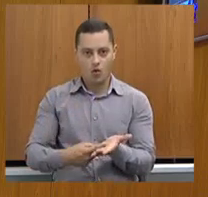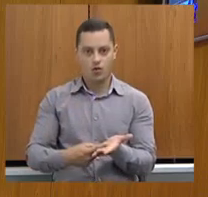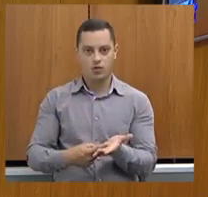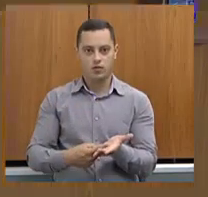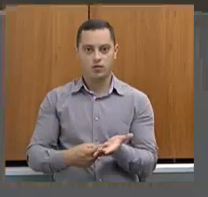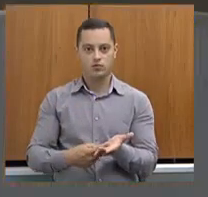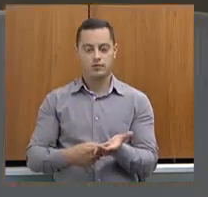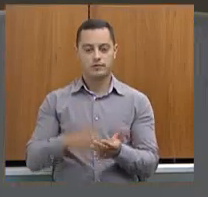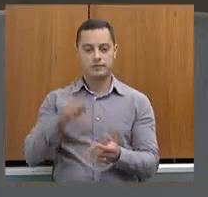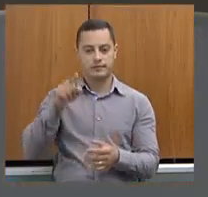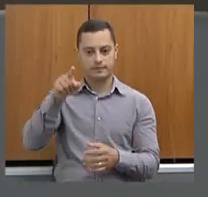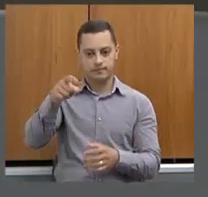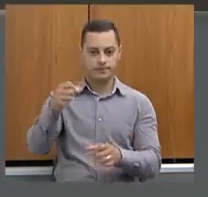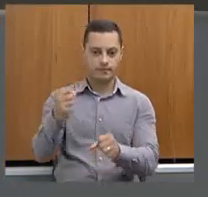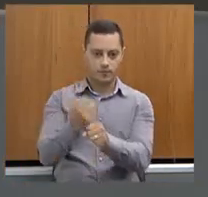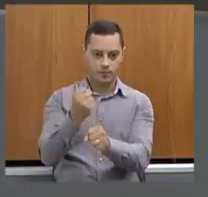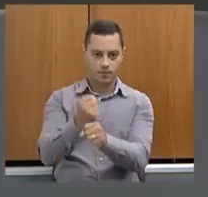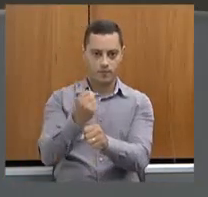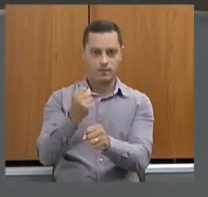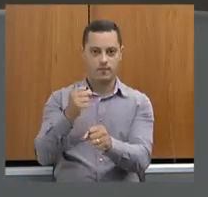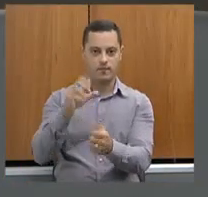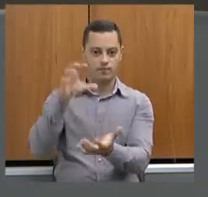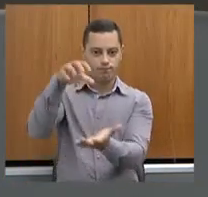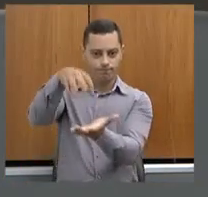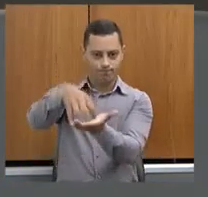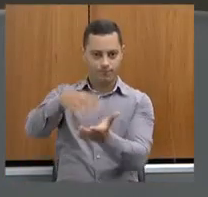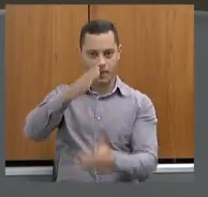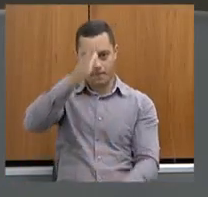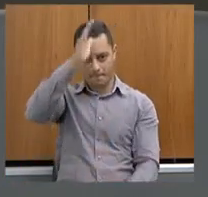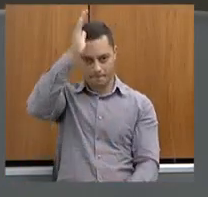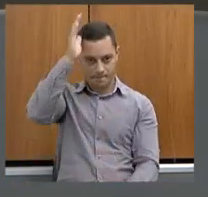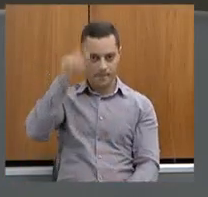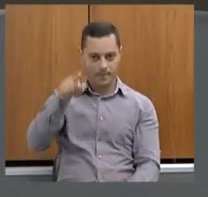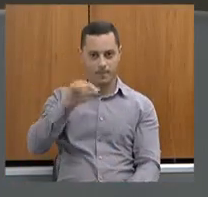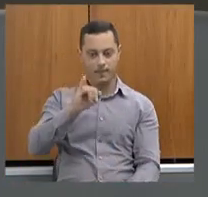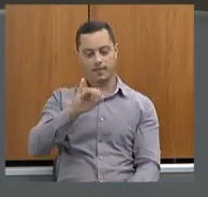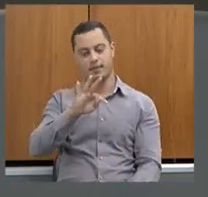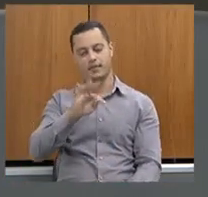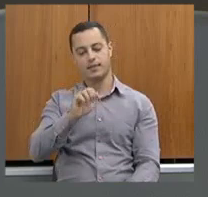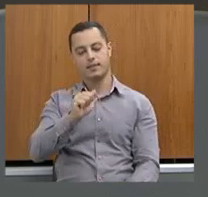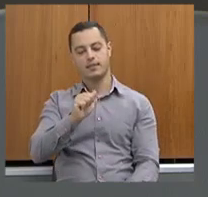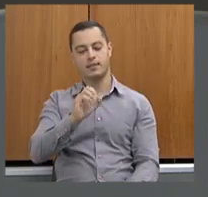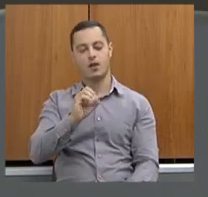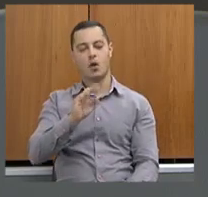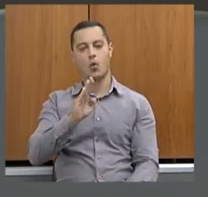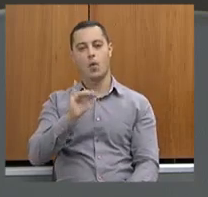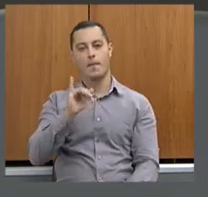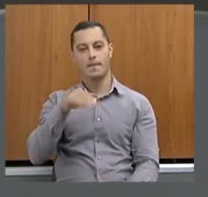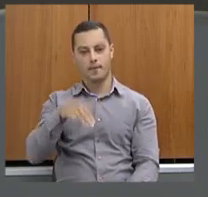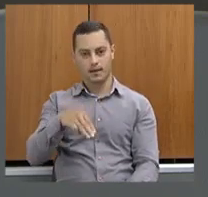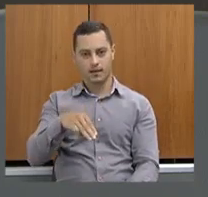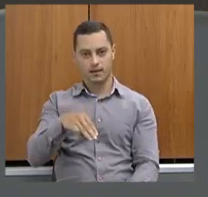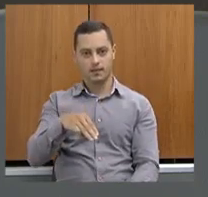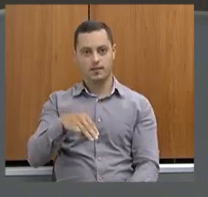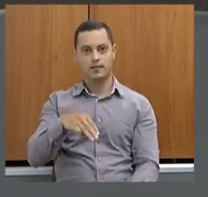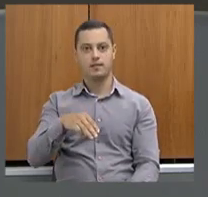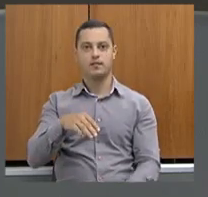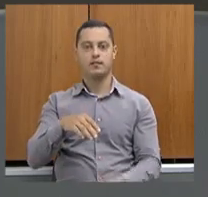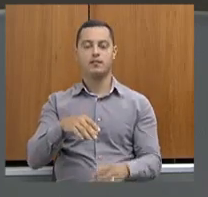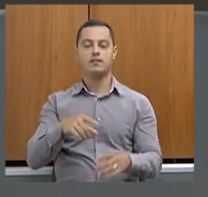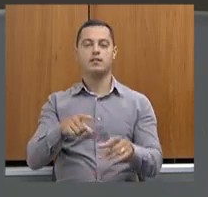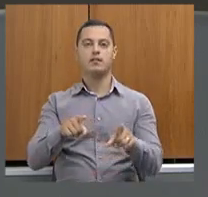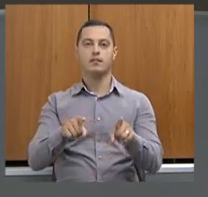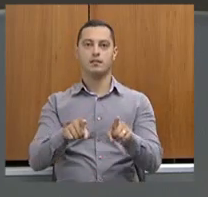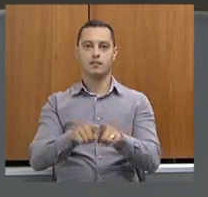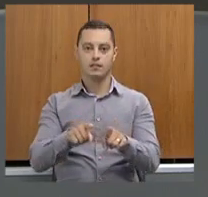em Itaobim com a permanência em todas essas outras unidades nós estamos agora ajudamos também com a colocação de recursos